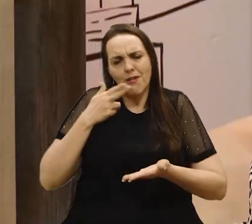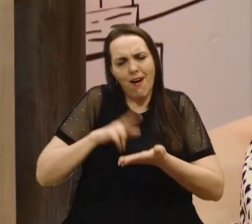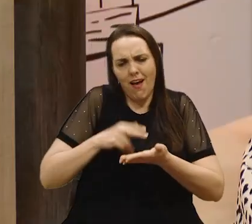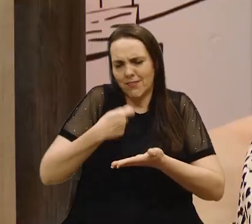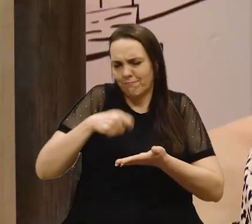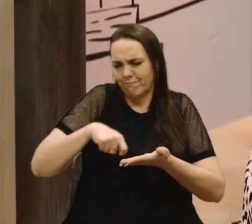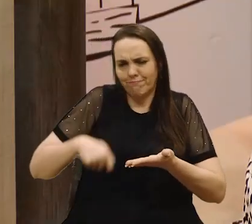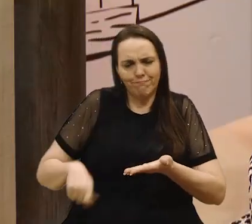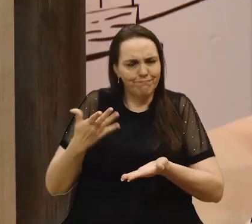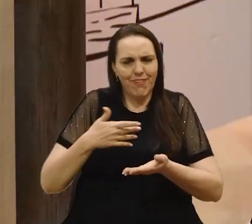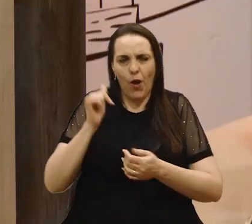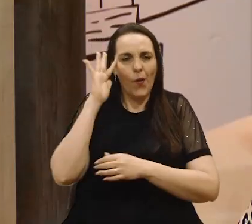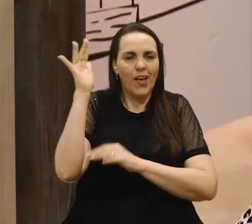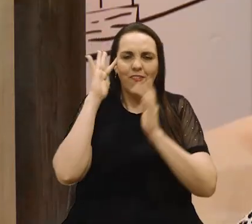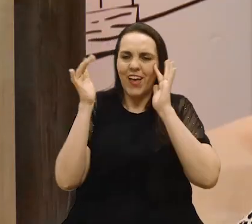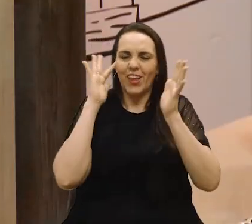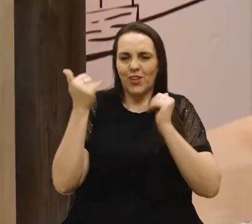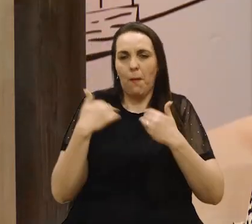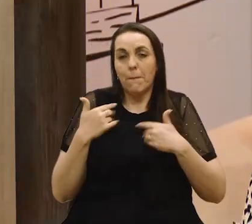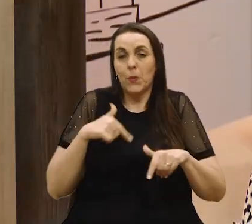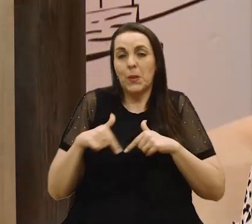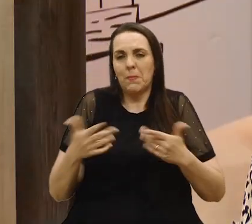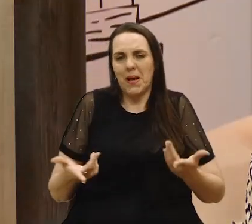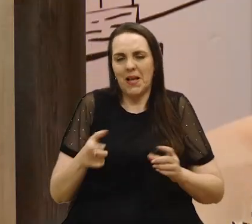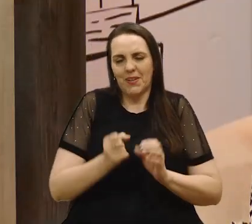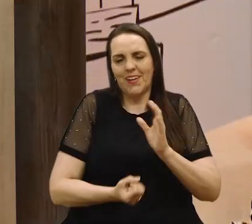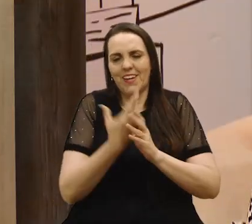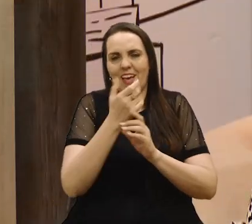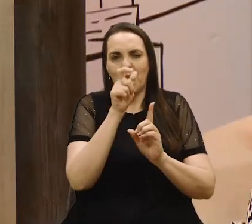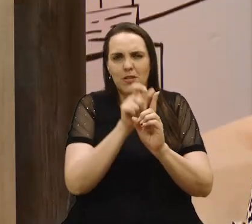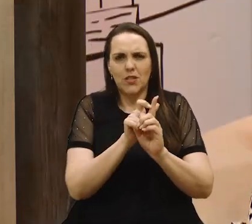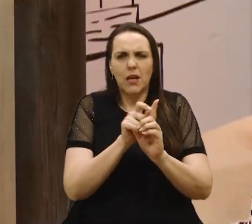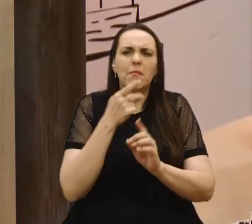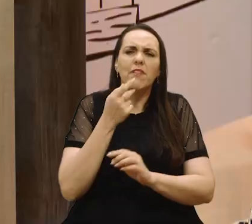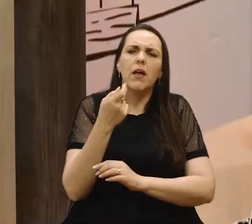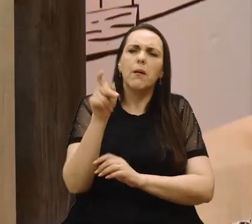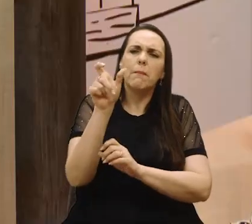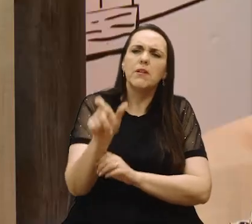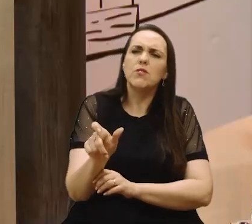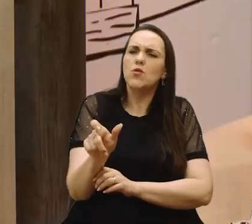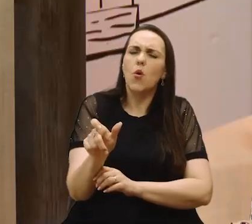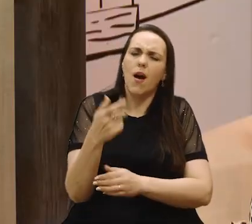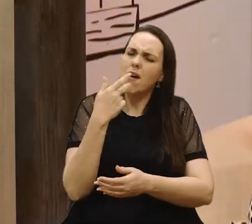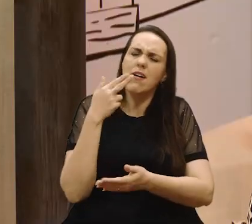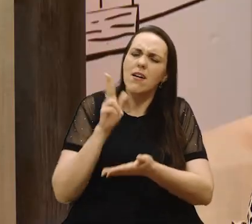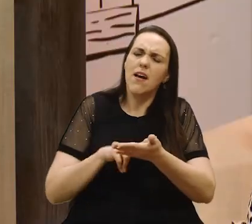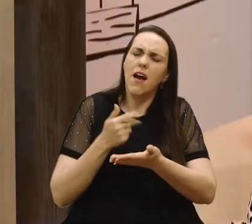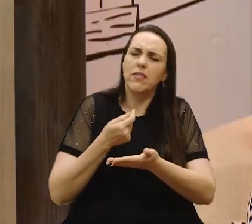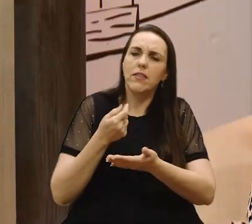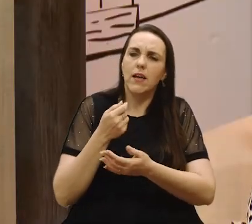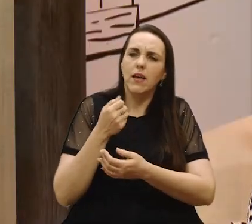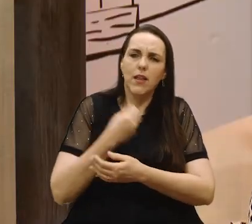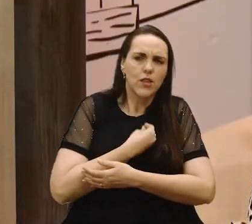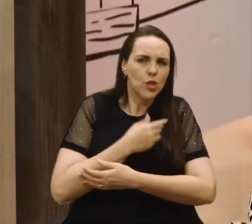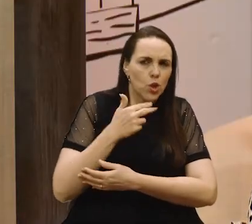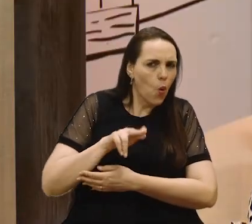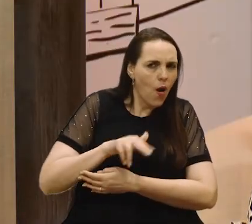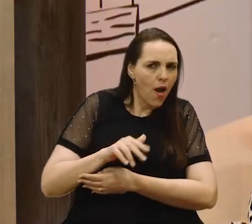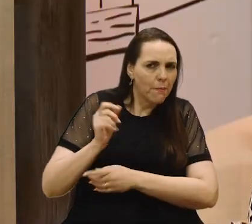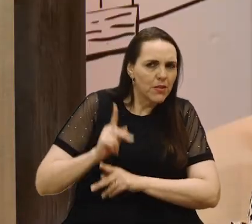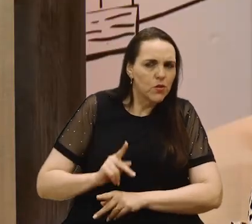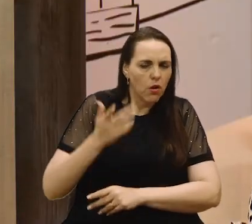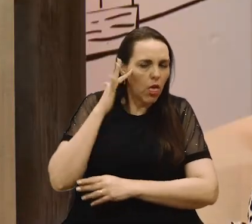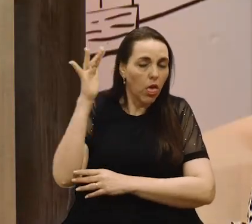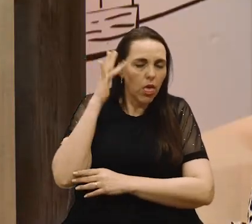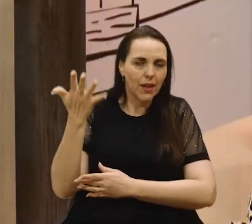posso escrever cartas para alguém fictício, eu crio personagens, né? Mas dizer para alguém, cria cartas para alguém que não existe, muitas vezes pode